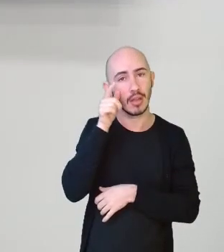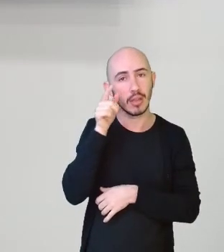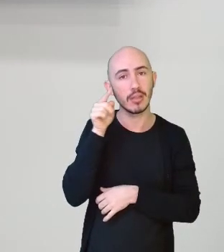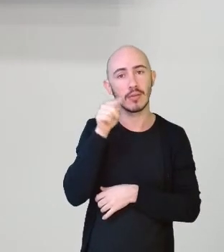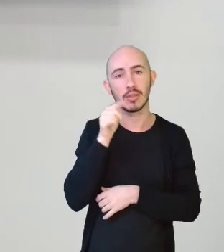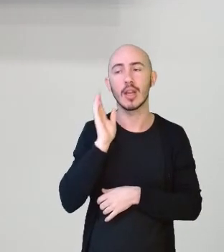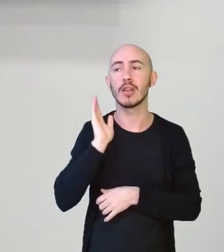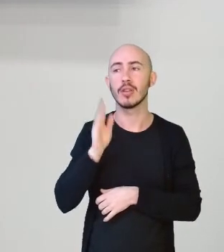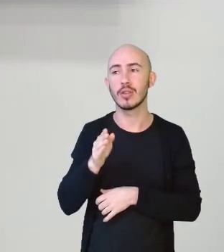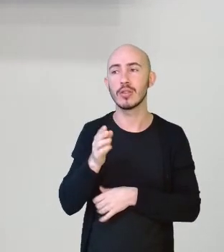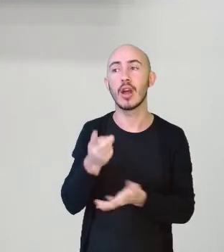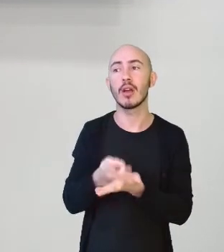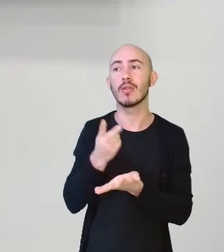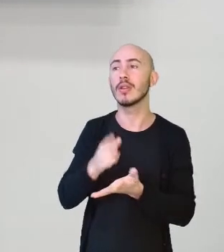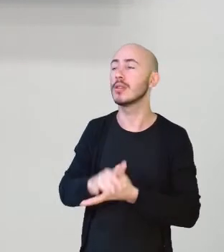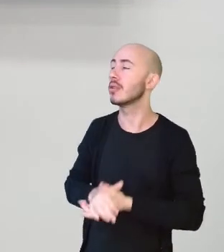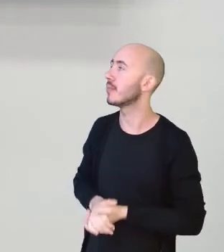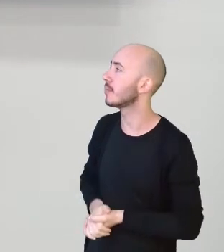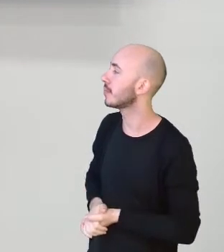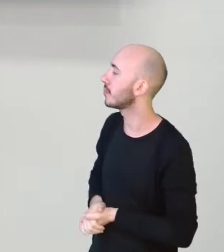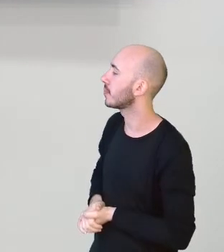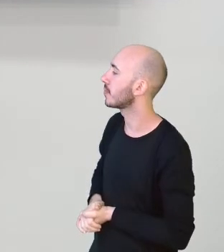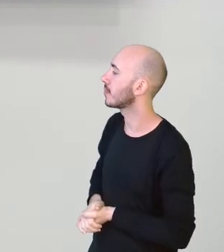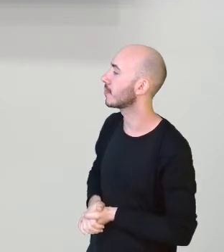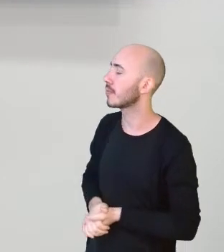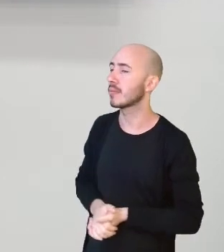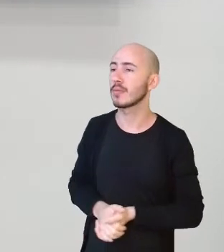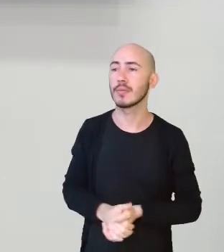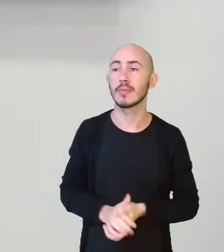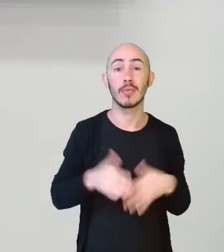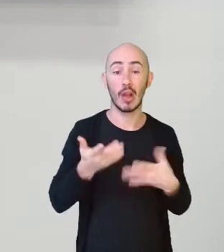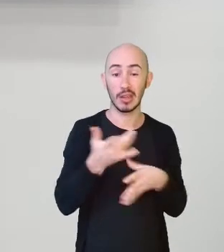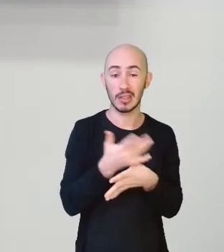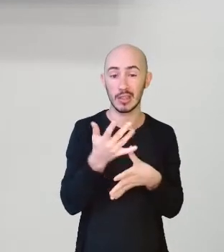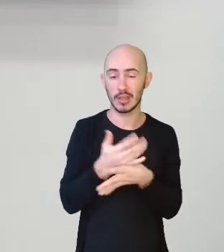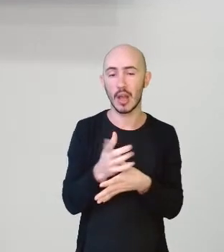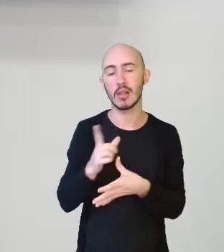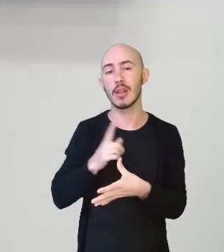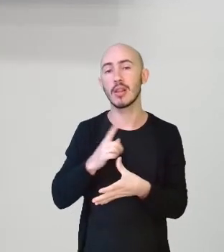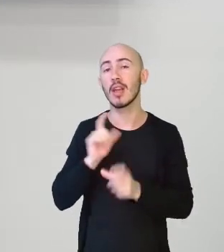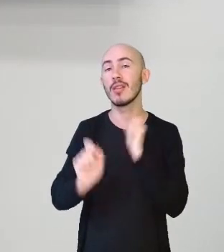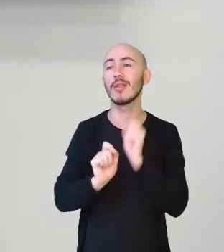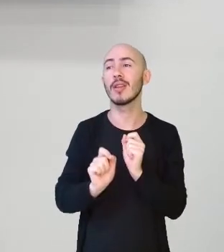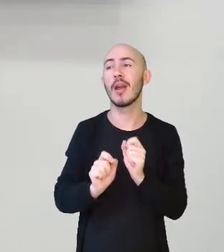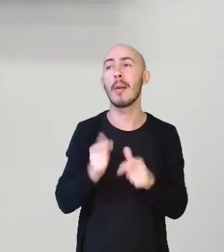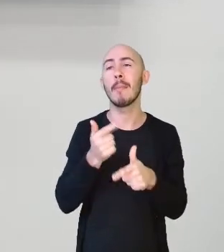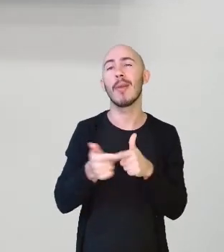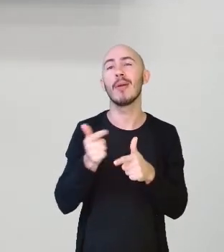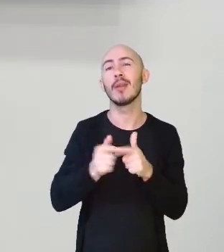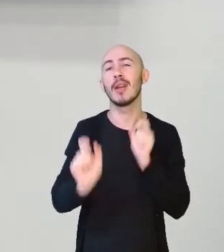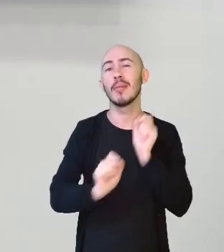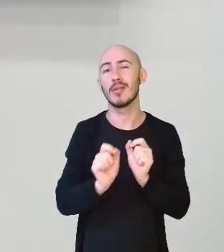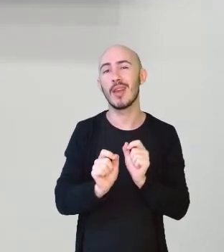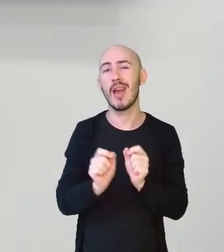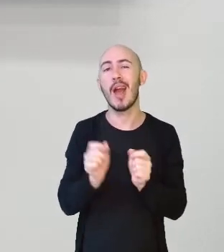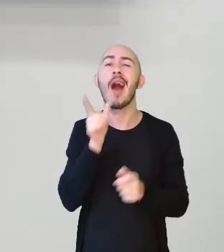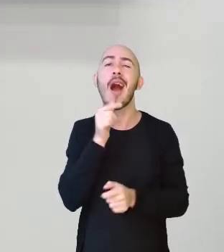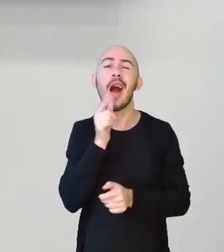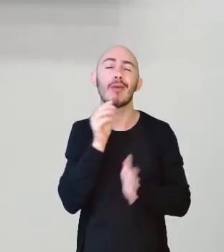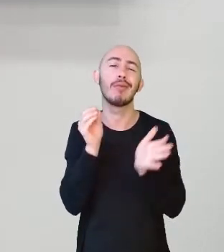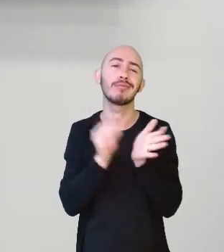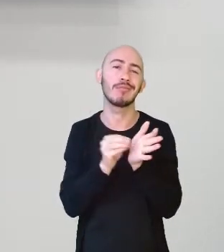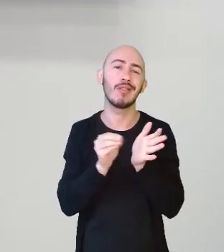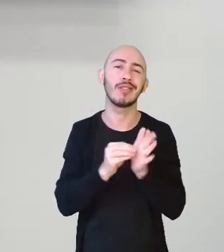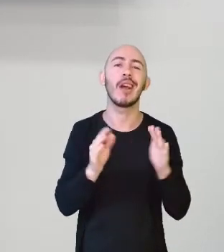você já passou por essa situação. Vamos lá. Muitas cidades enfrentam problemas com o abastecimento de água